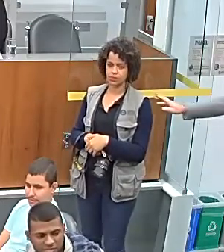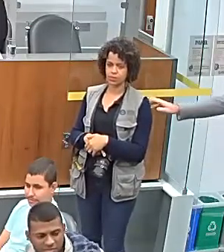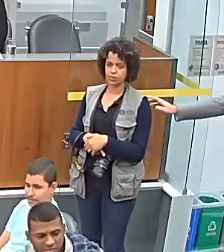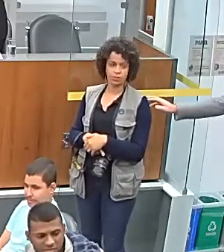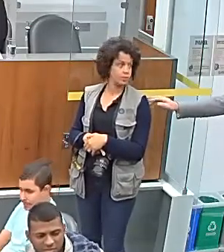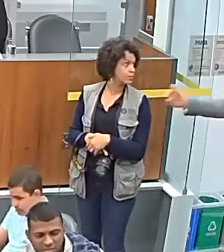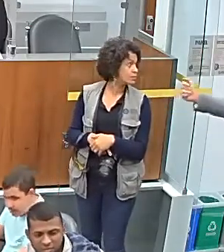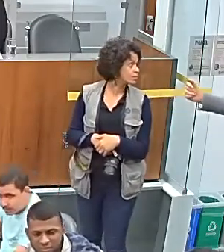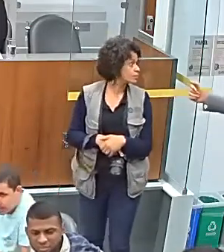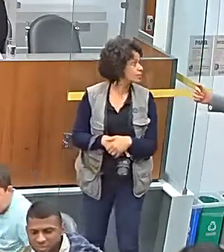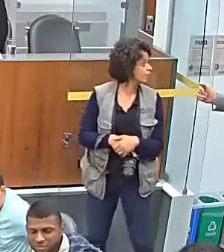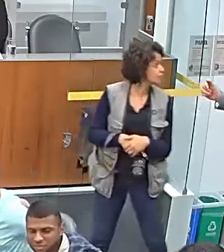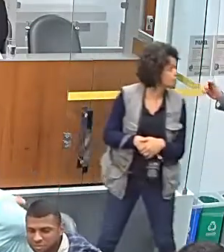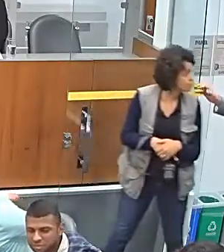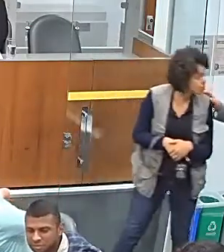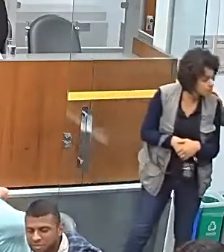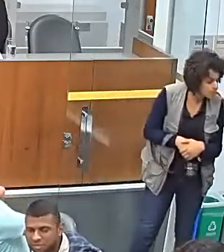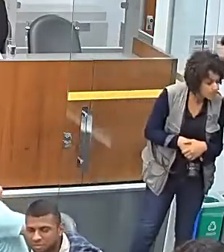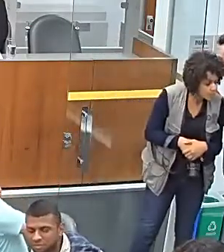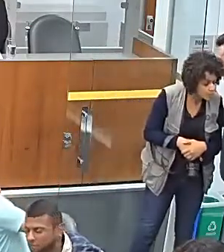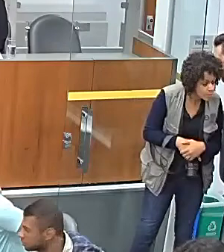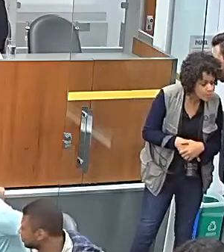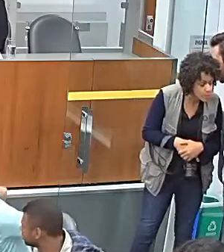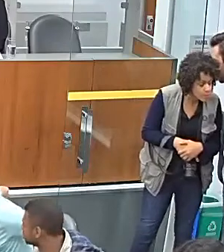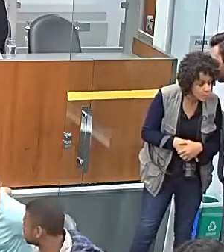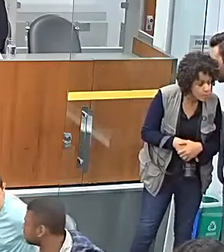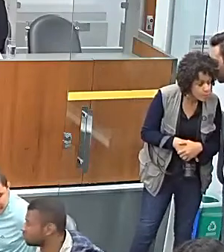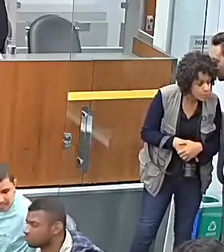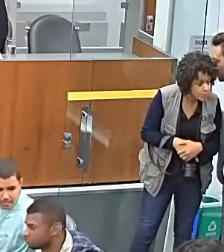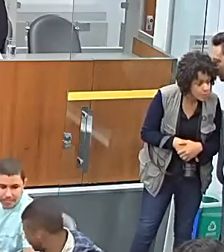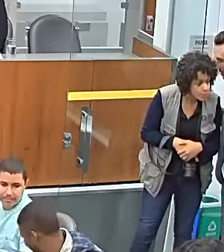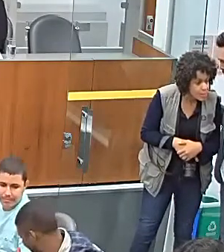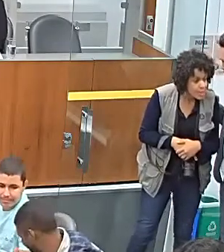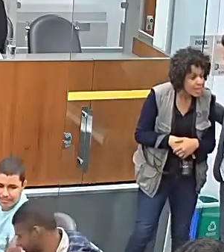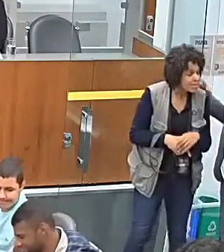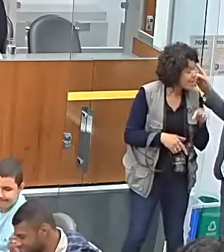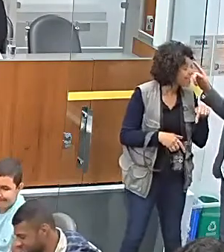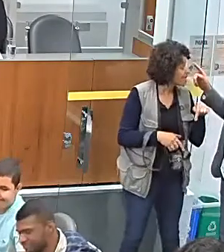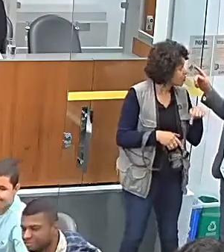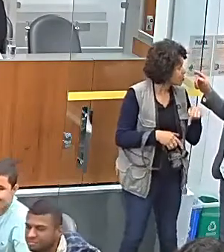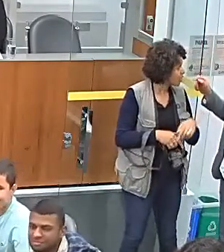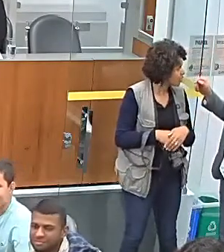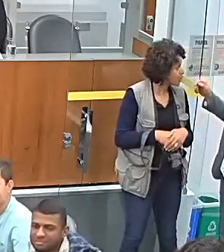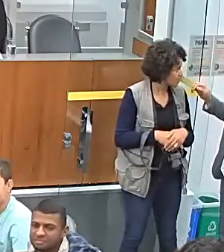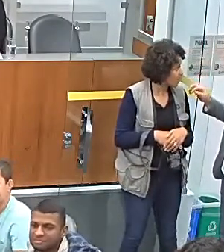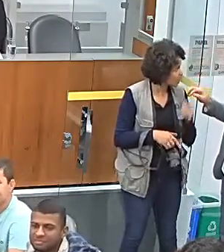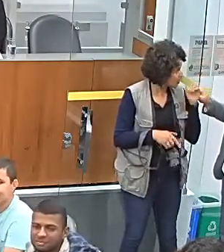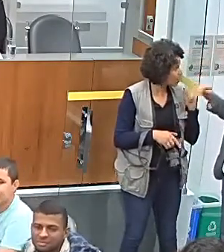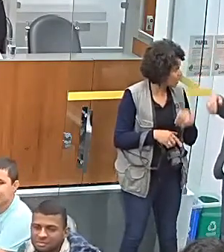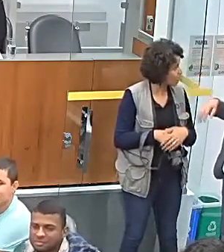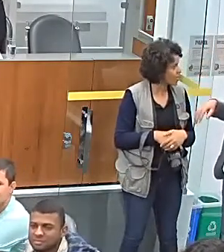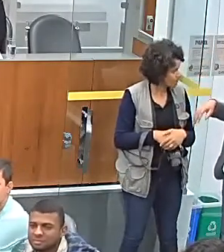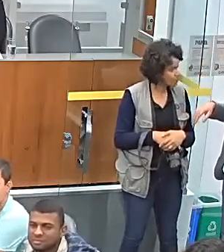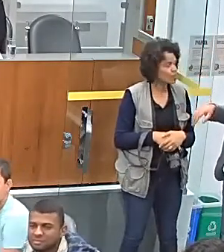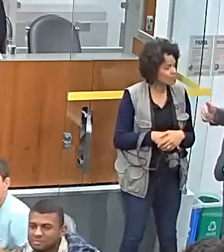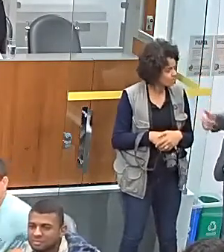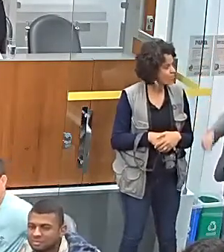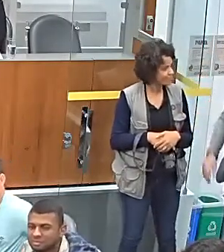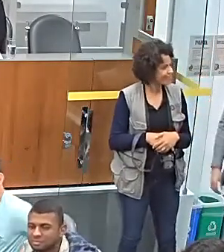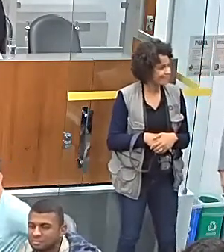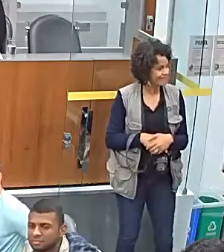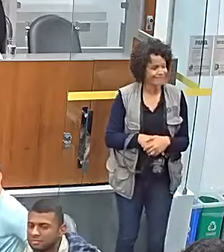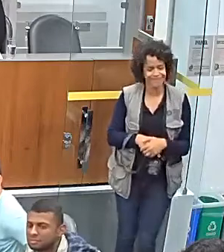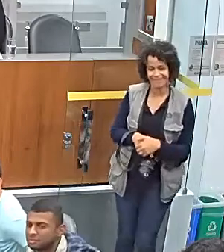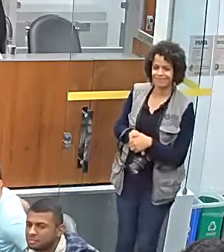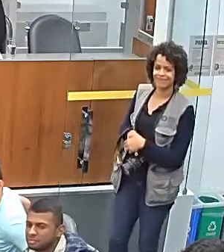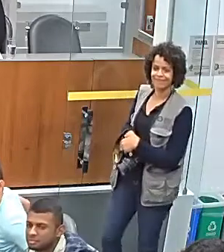né? Tem estados que já têm, outros estados já têm a carteira, e nós estamos também trabalhando essa questão.